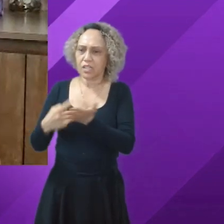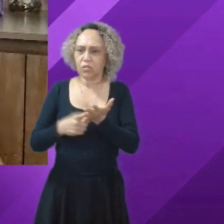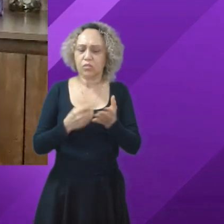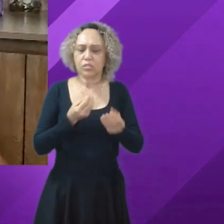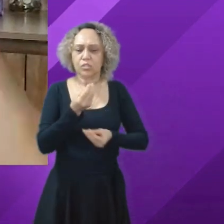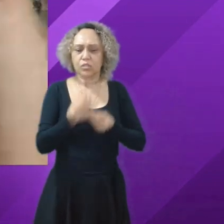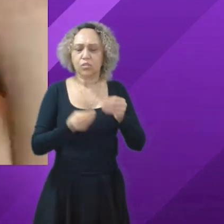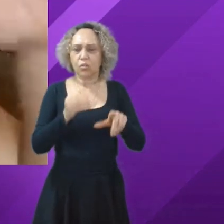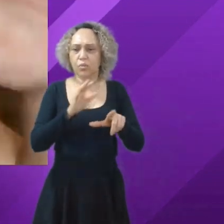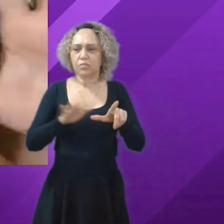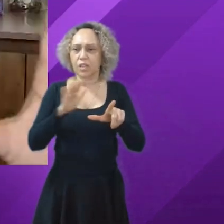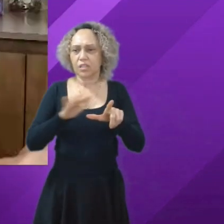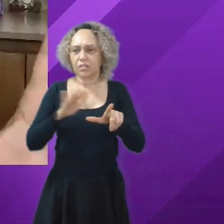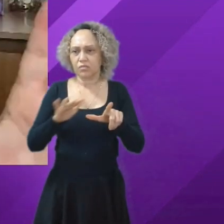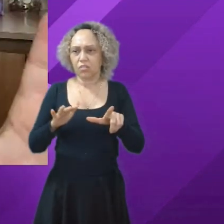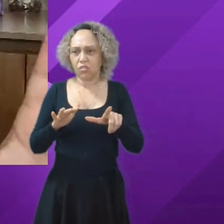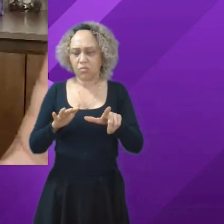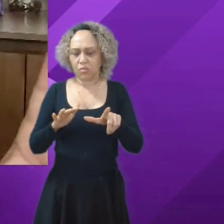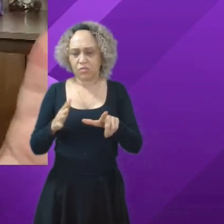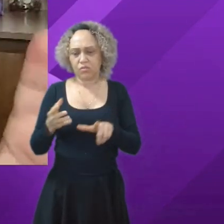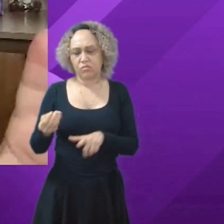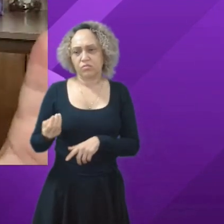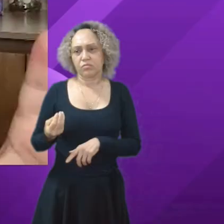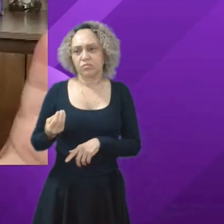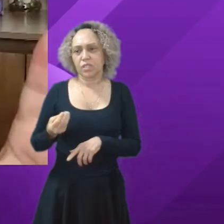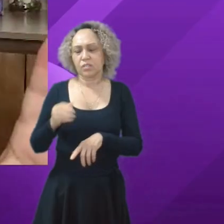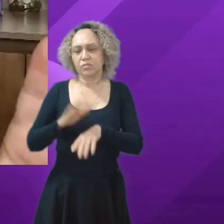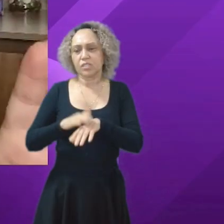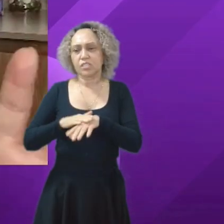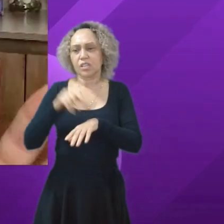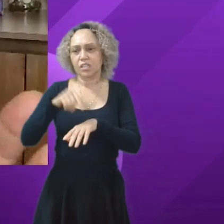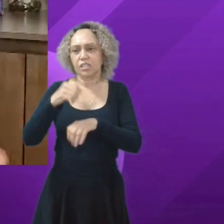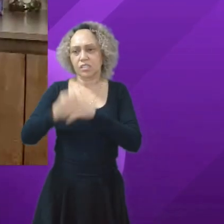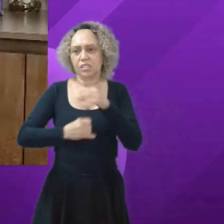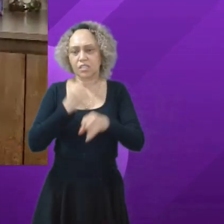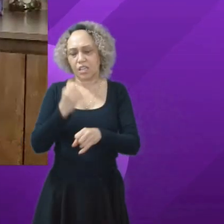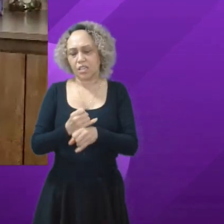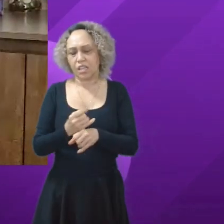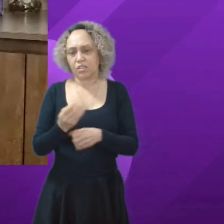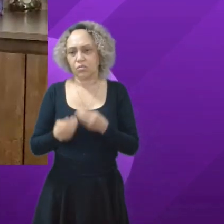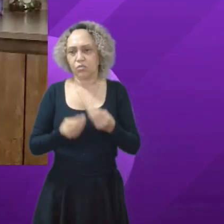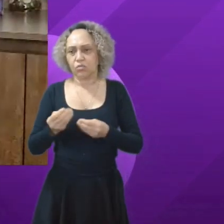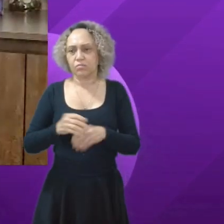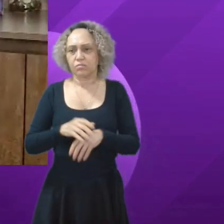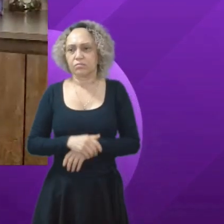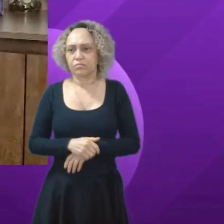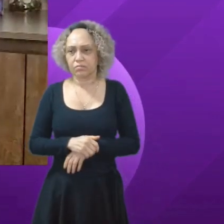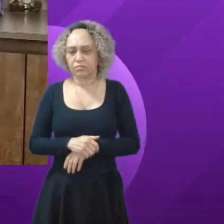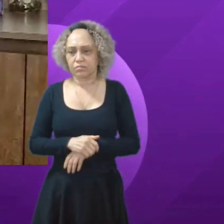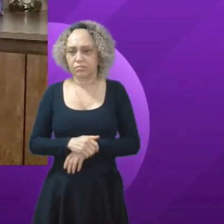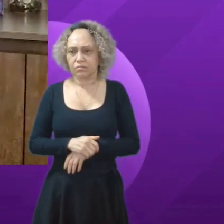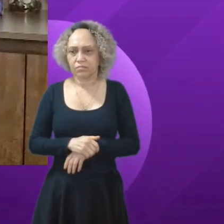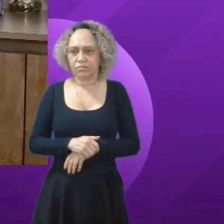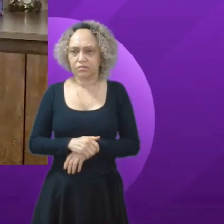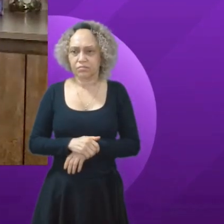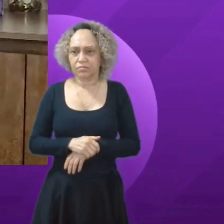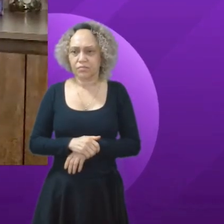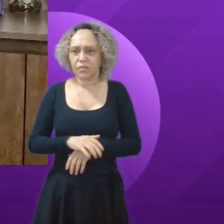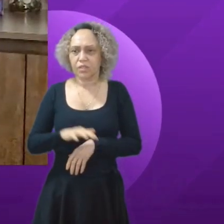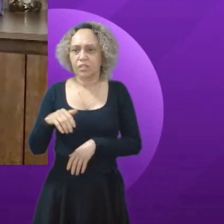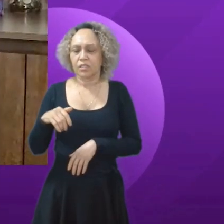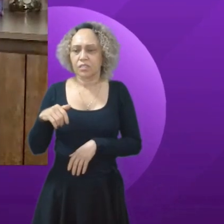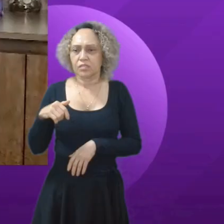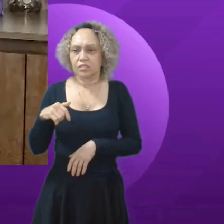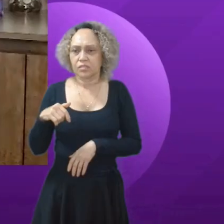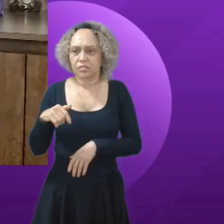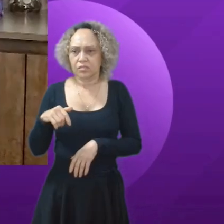existir e atuar nesse campo da internet. Então, assim, quando a gente pensa na presença feminina